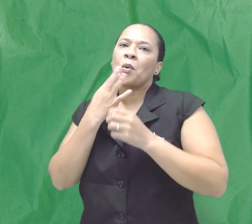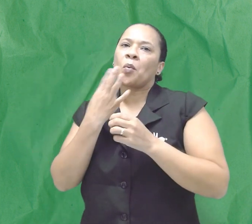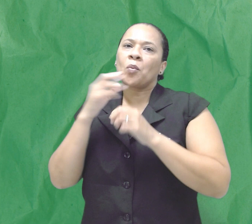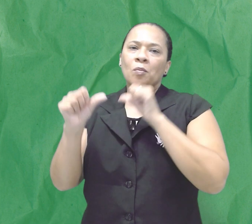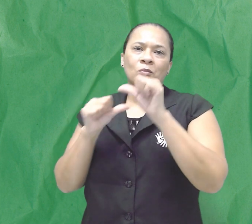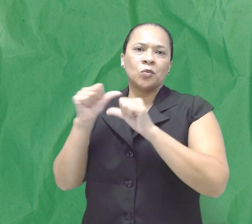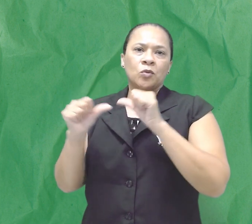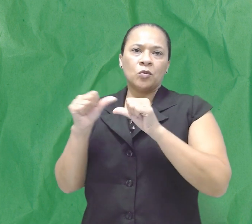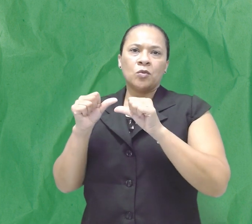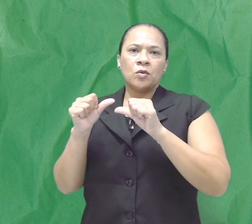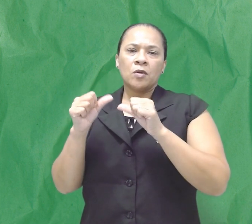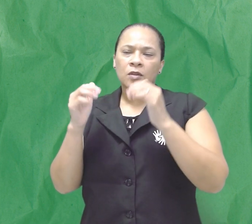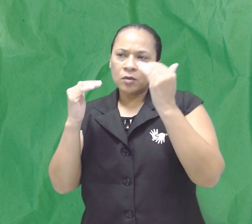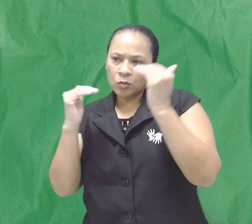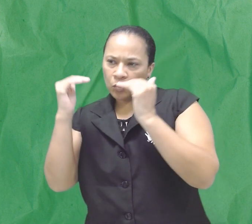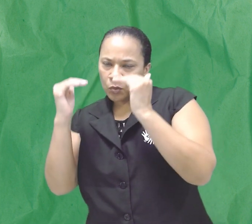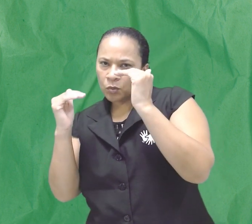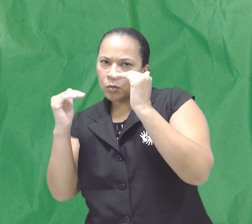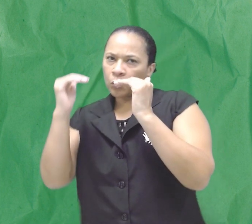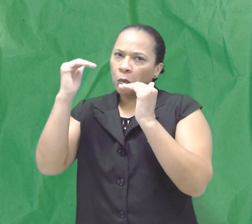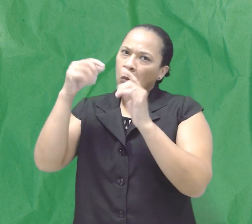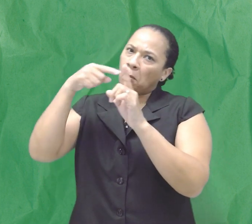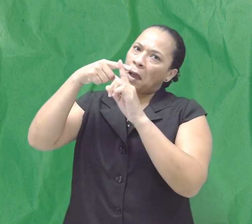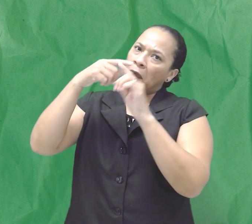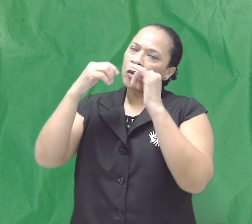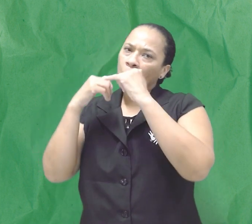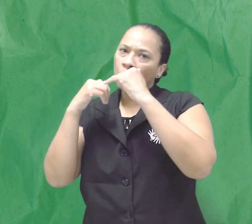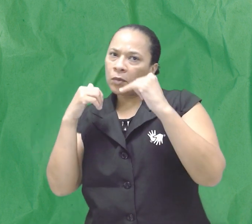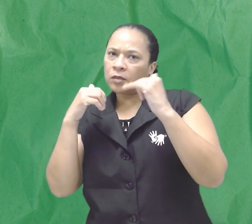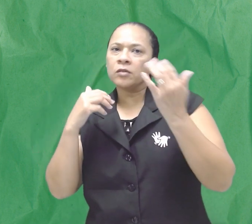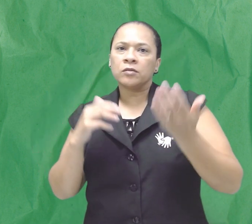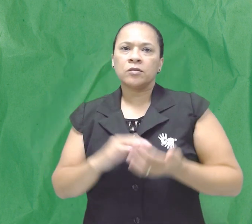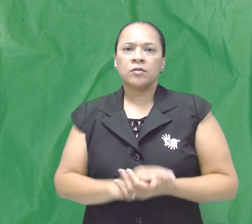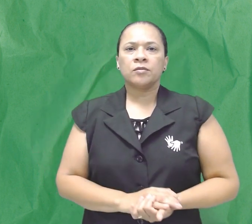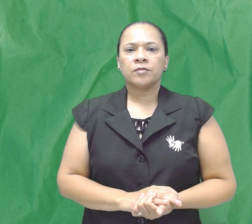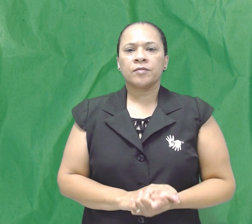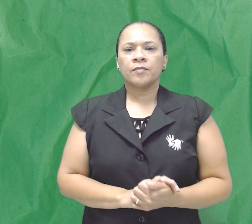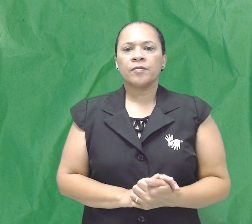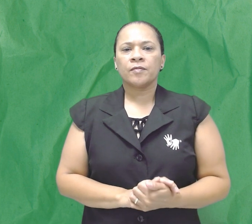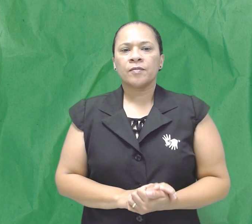vai estar próximo do ponto de equivalência, ou um pouco para mais ou um pouco para menos, tá bom?